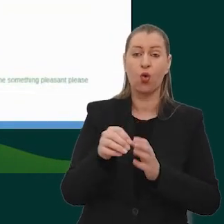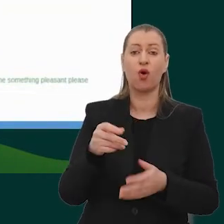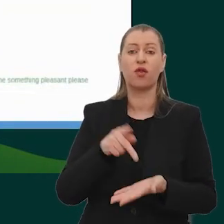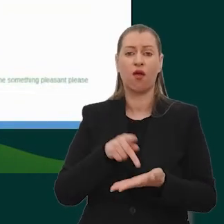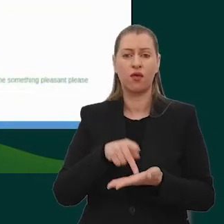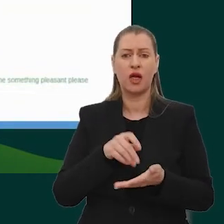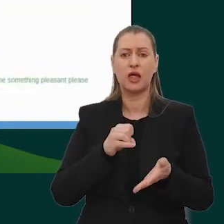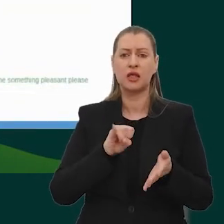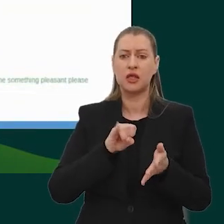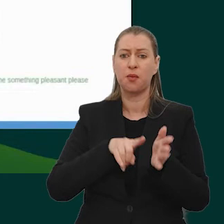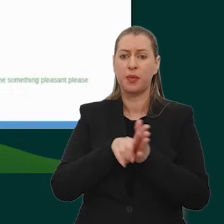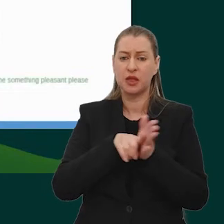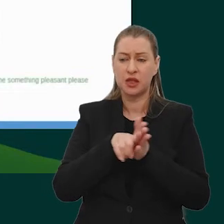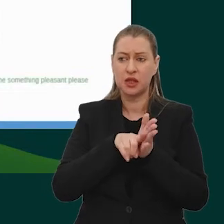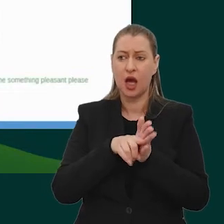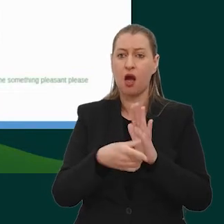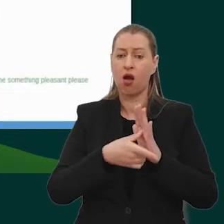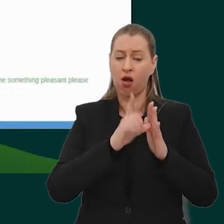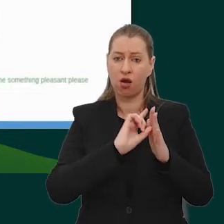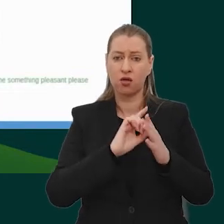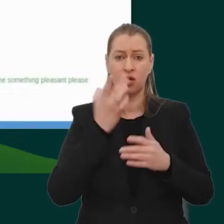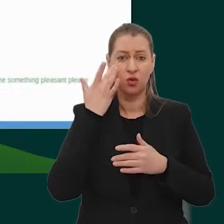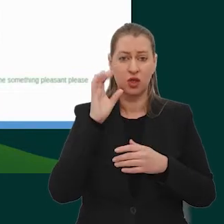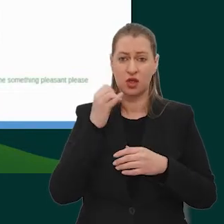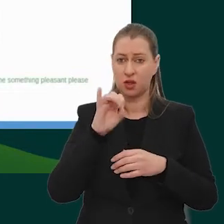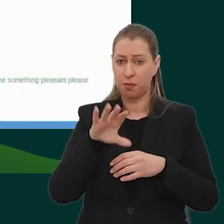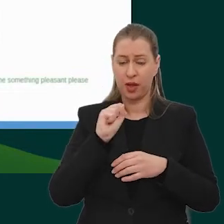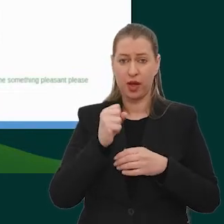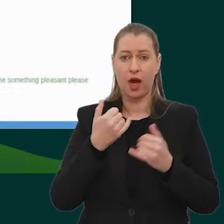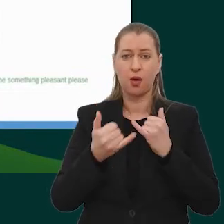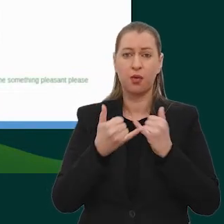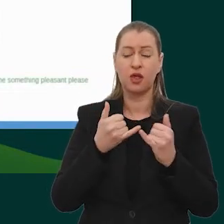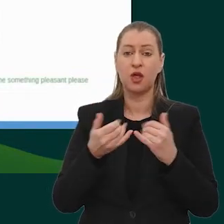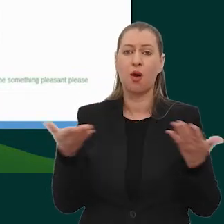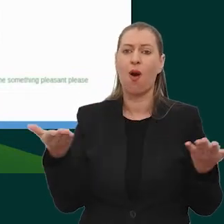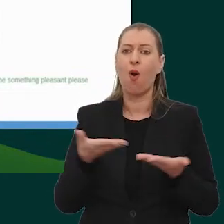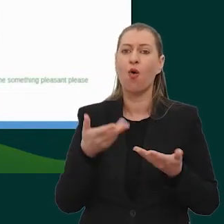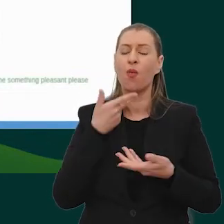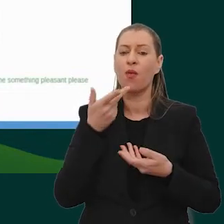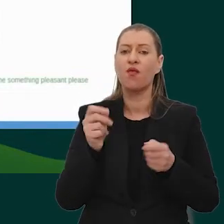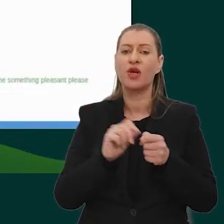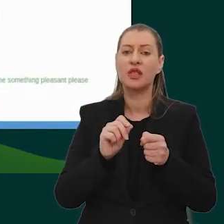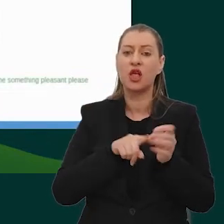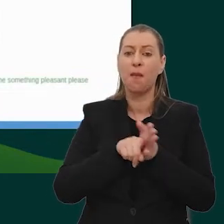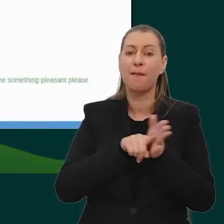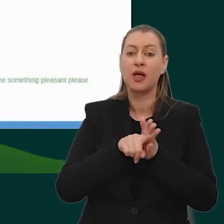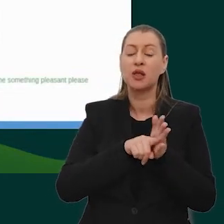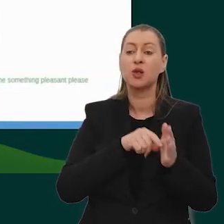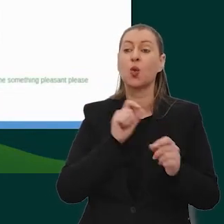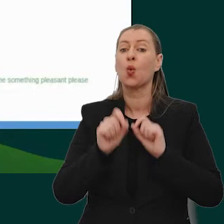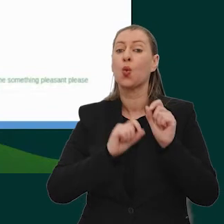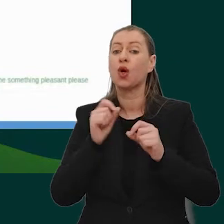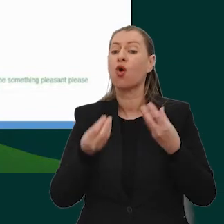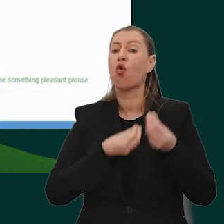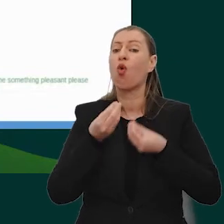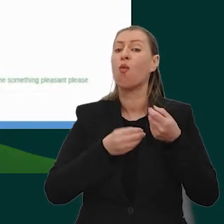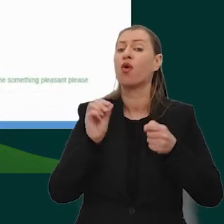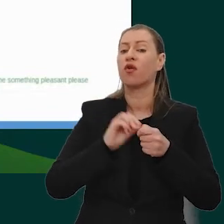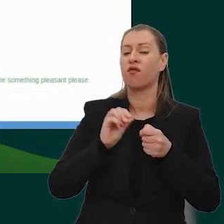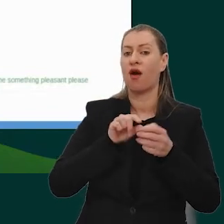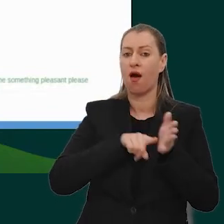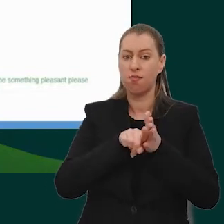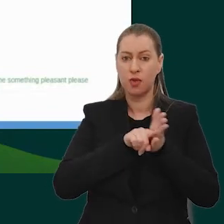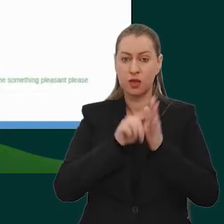forem pesquisar, vocês antes, eu não sei se vocês pegaram isso ainda, mas a gente, para fazer pesquisa, tinha que cuidar assim, como é que se faz uma